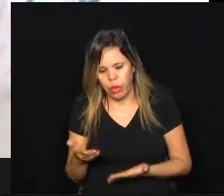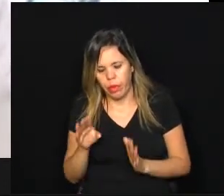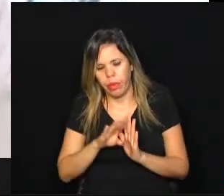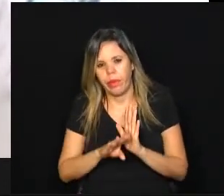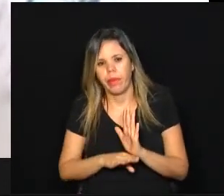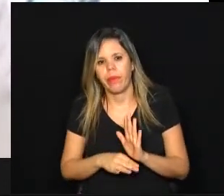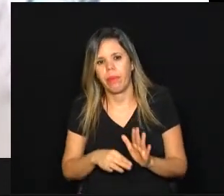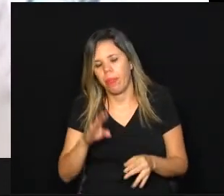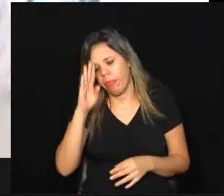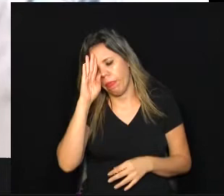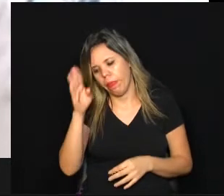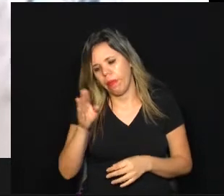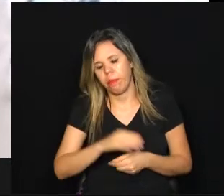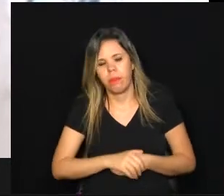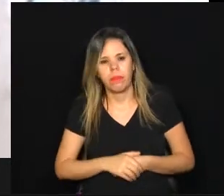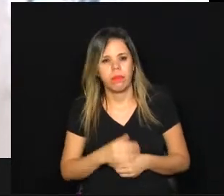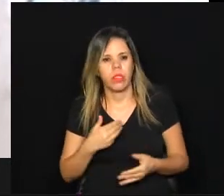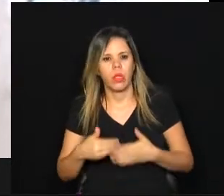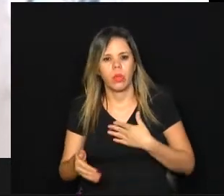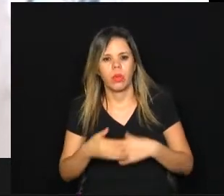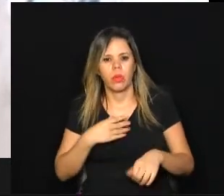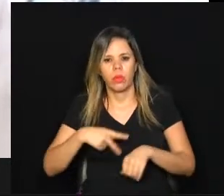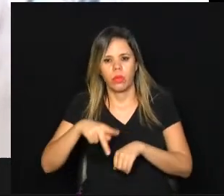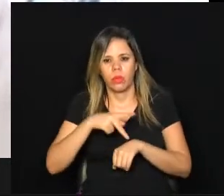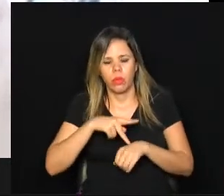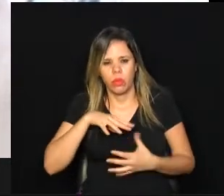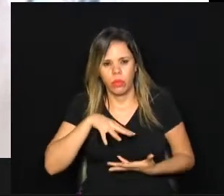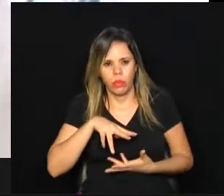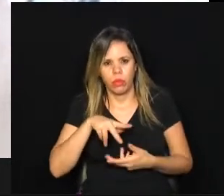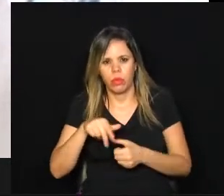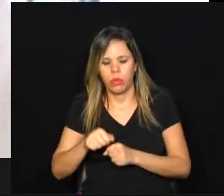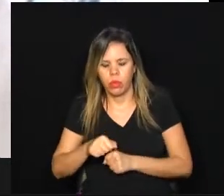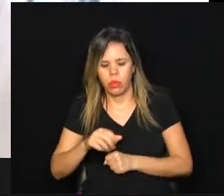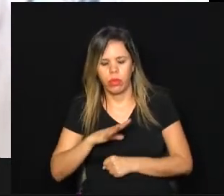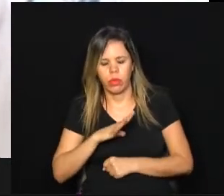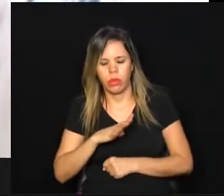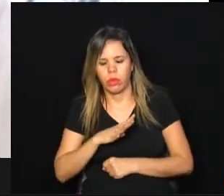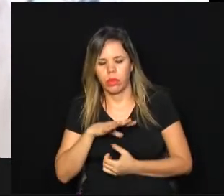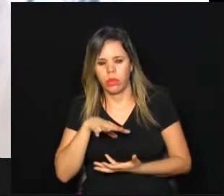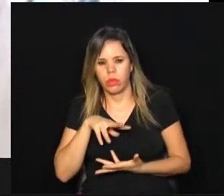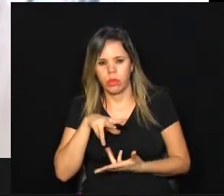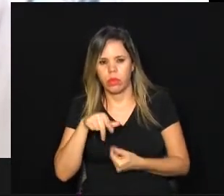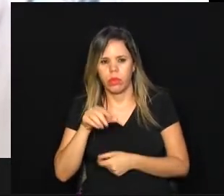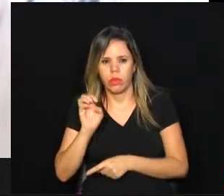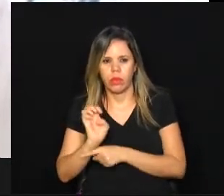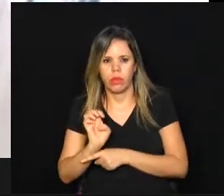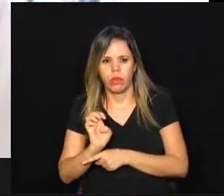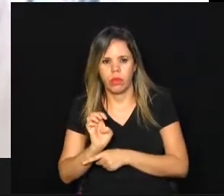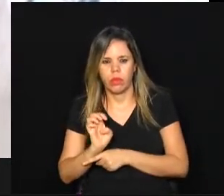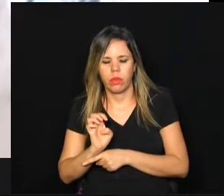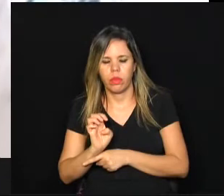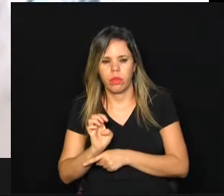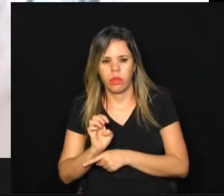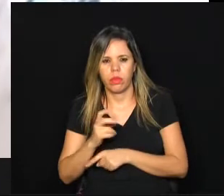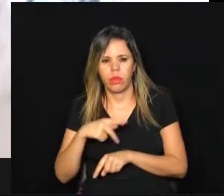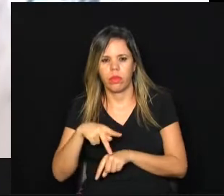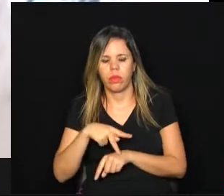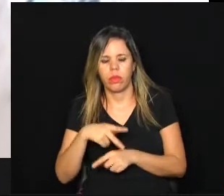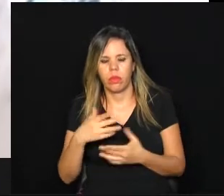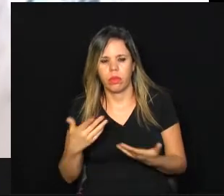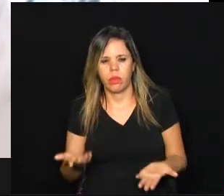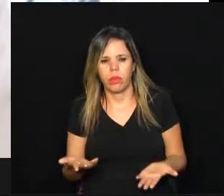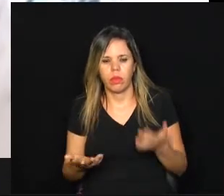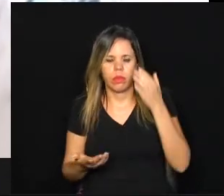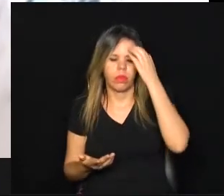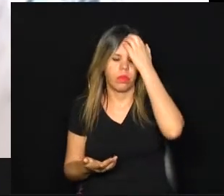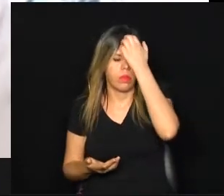programa, é fundamental, né? Para qualquer país do mundo, para qualquer cidade do mundo, para qualquer estado, para qualquer nação. Então, nós